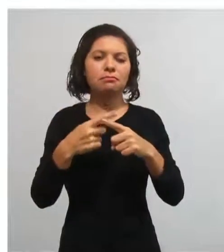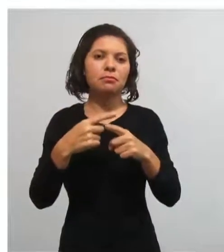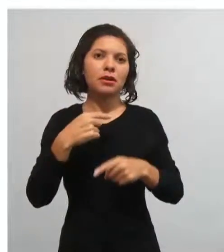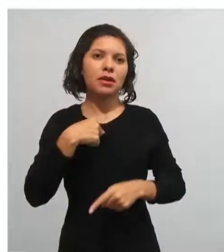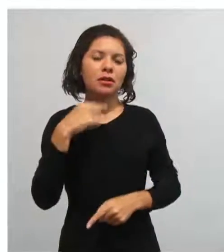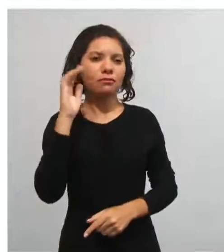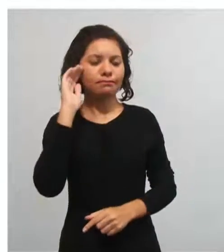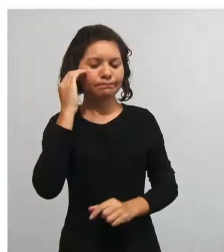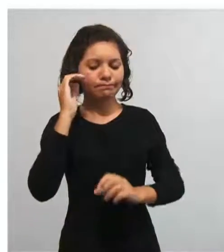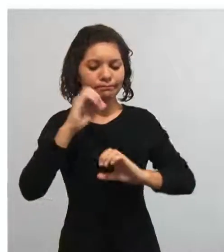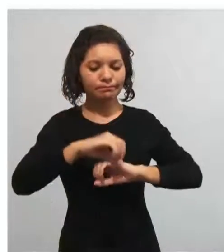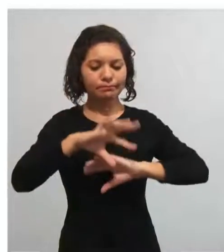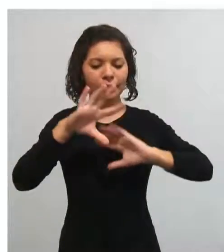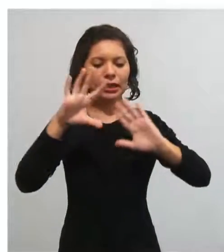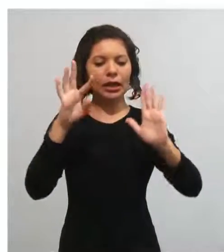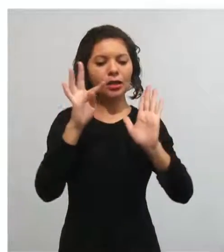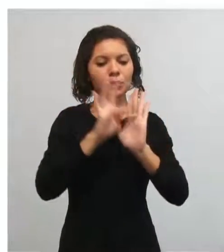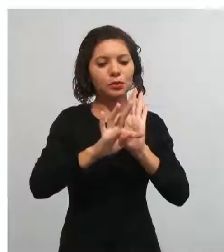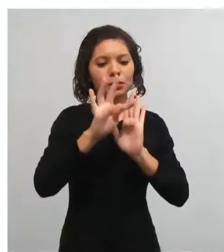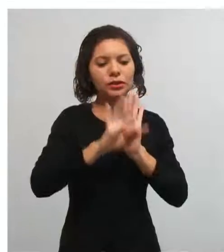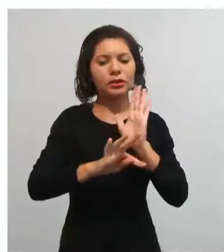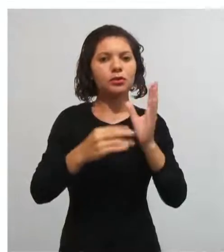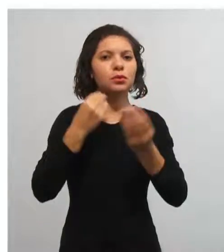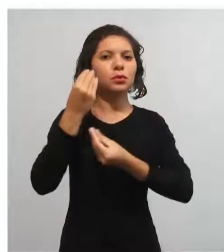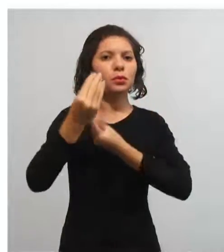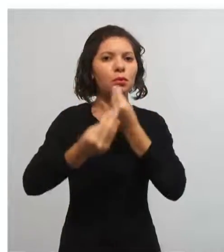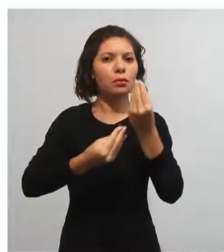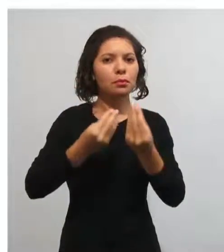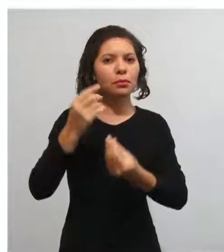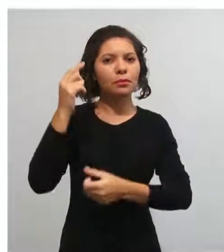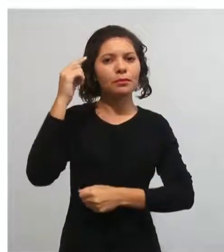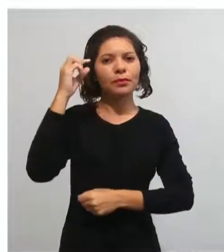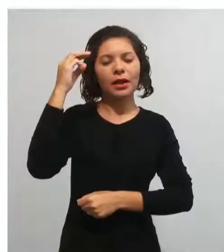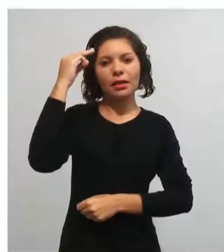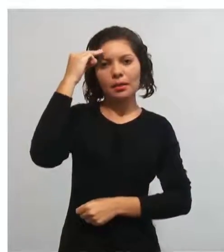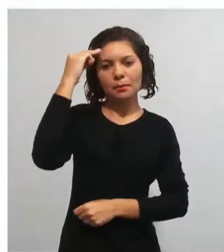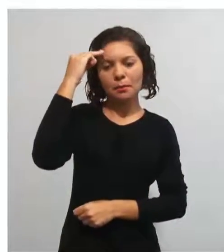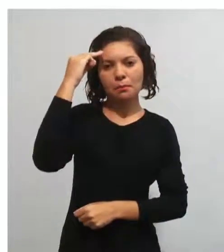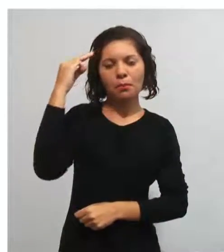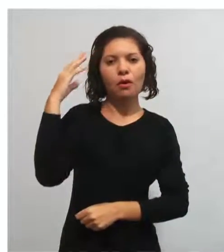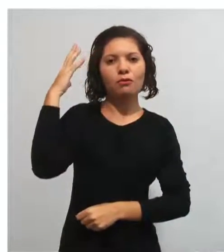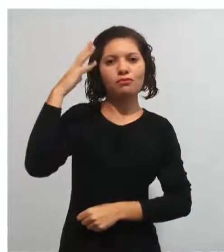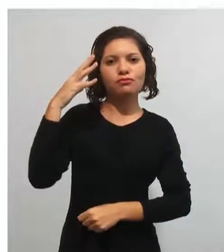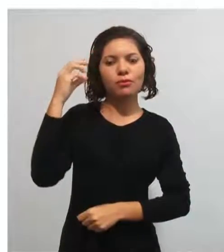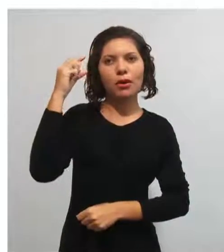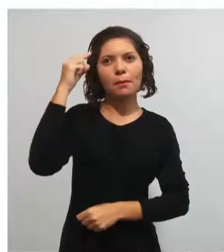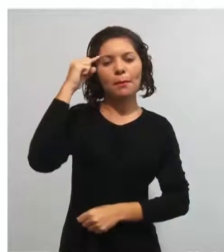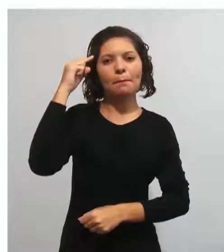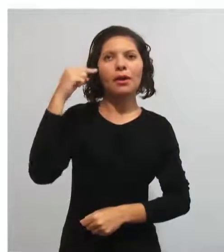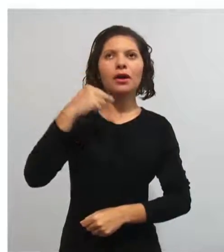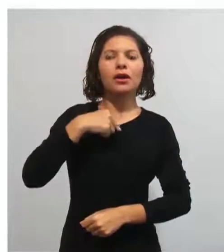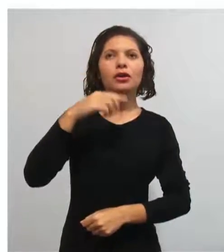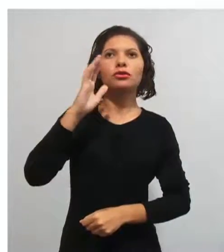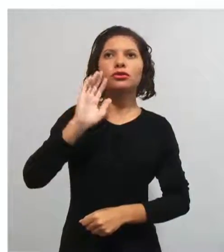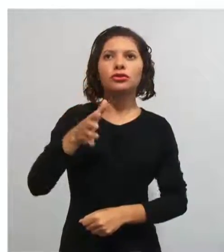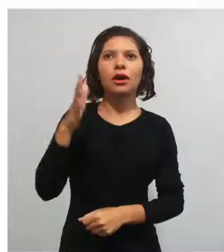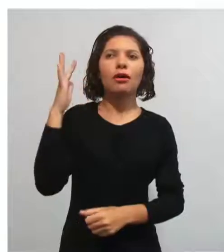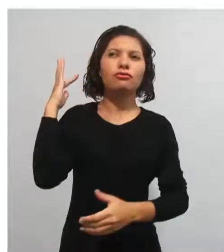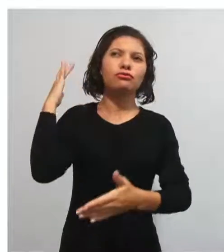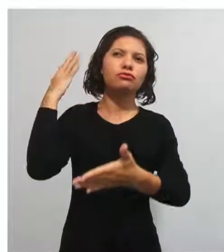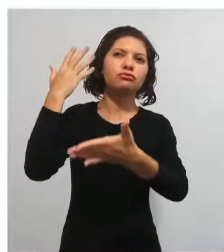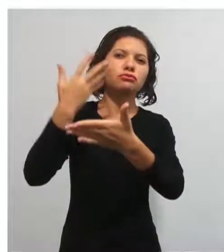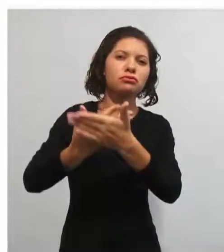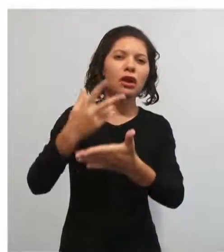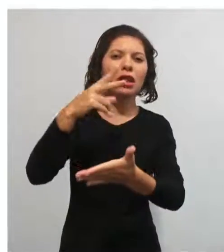busca compreender o texto pelos sentidos já inscritos na memória discursiva, né, em tudo que ele já leu, em tudo que ele